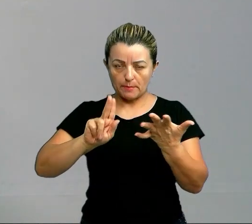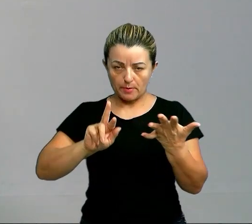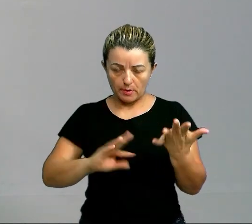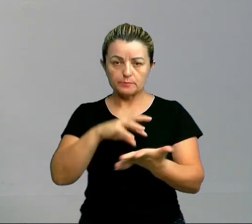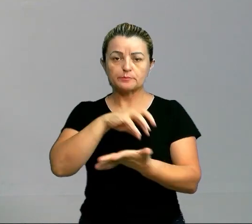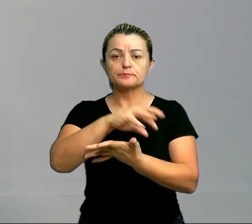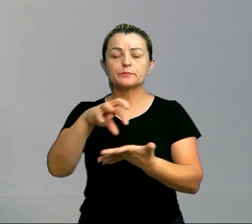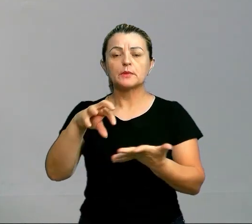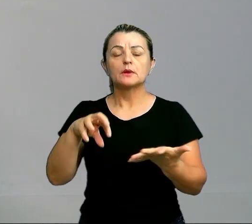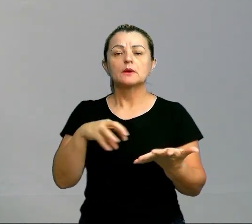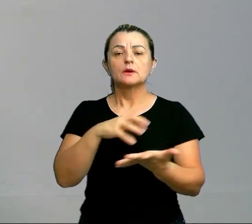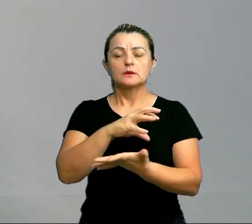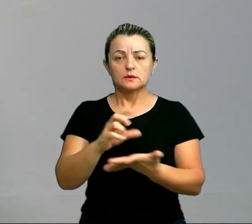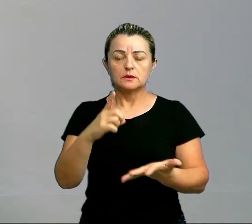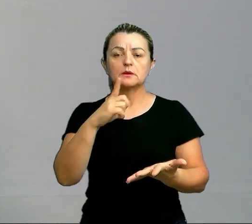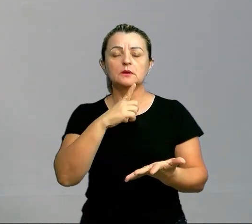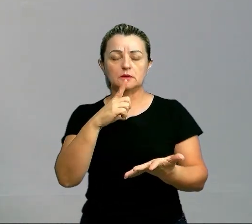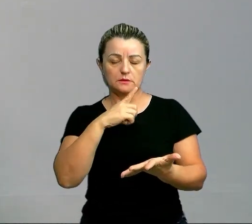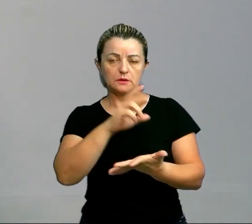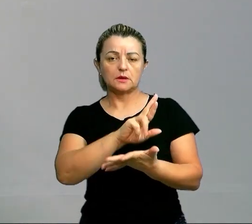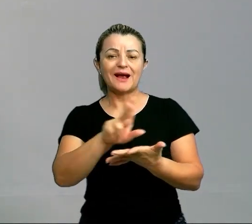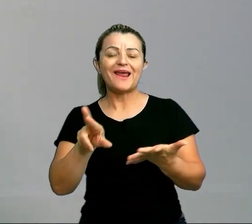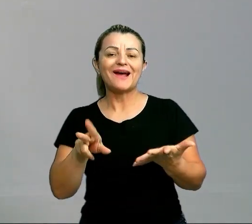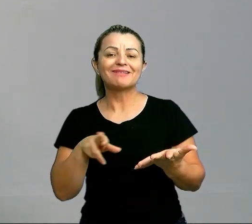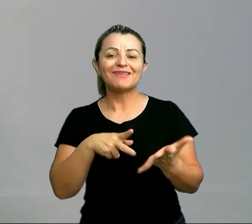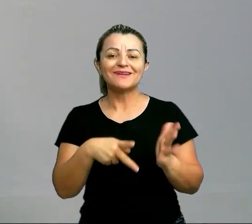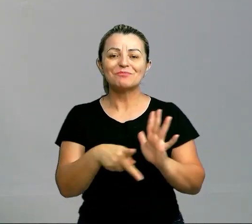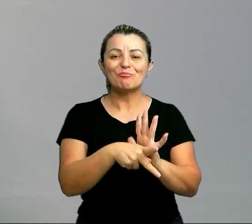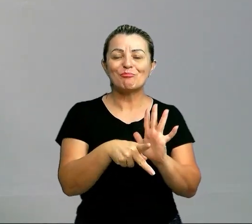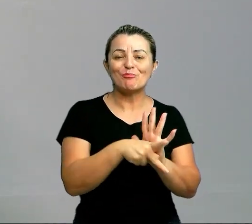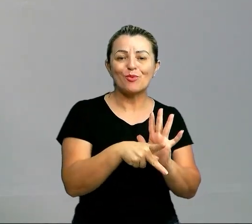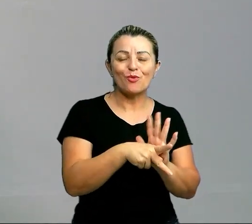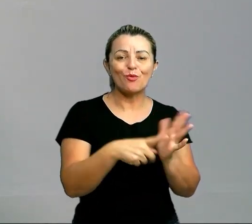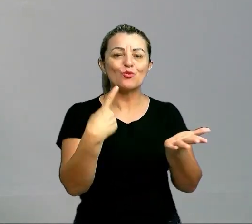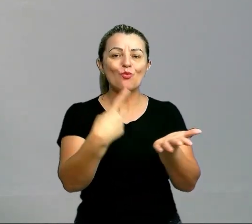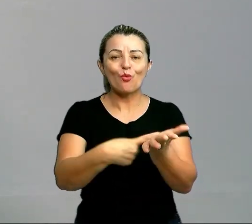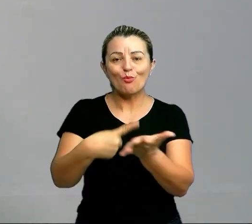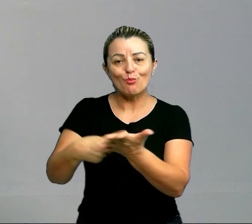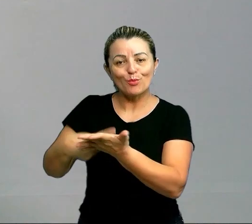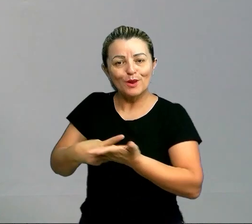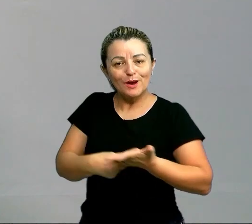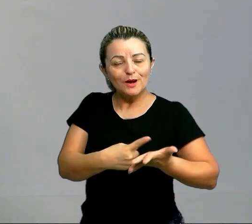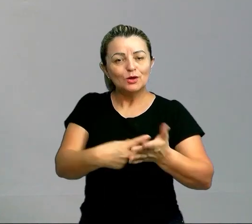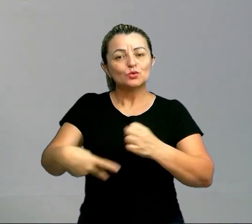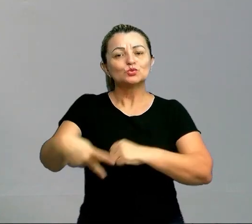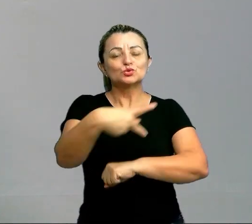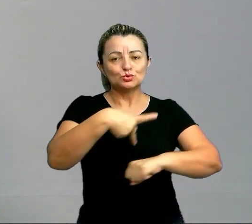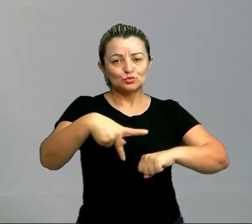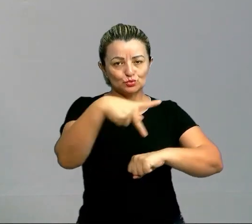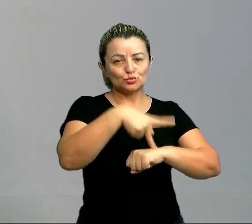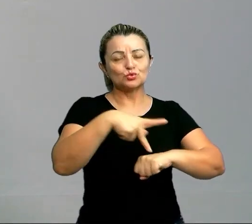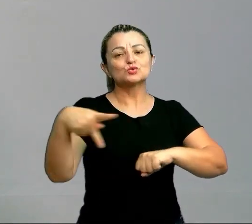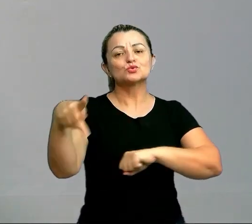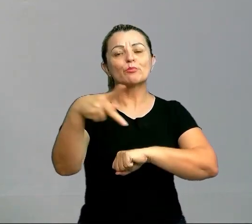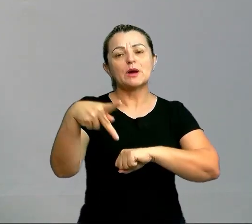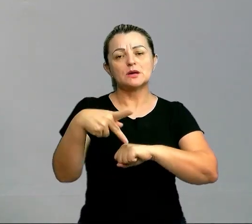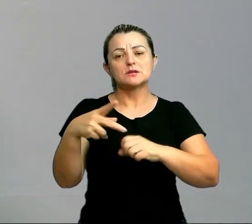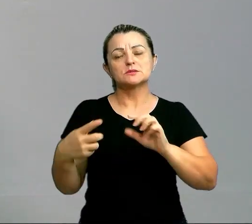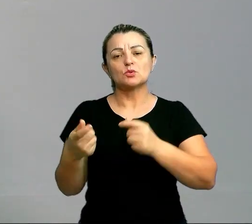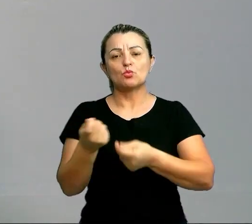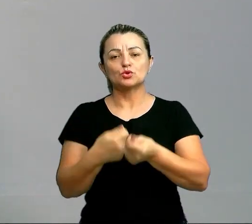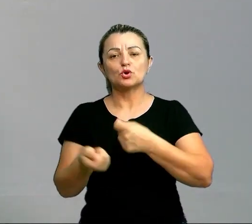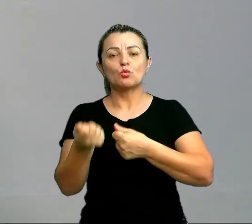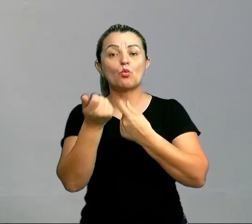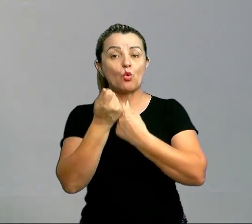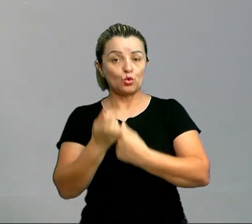blocos econômicos, diversas configurações de tratados de união entre os países, né? No caso, união econômica. E é